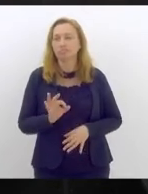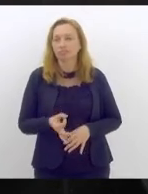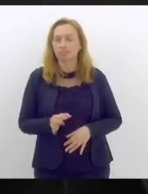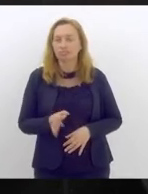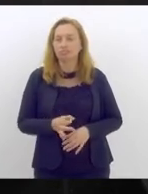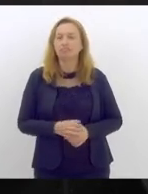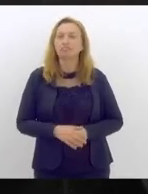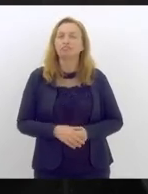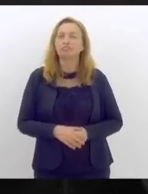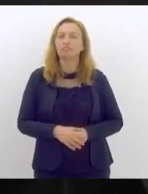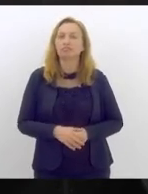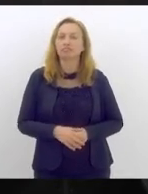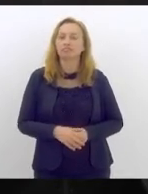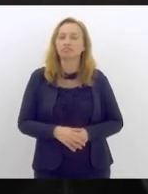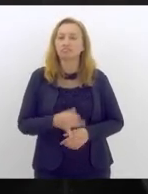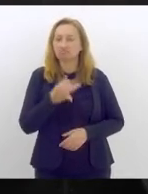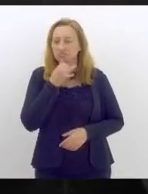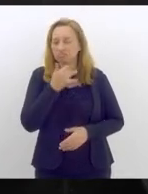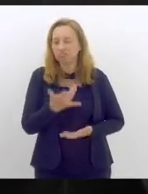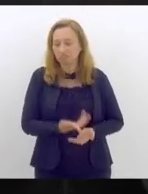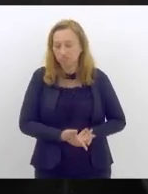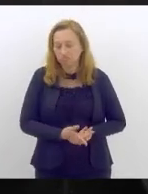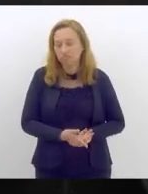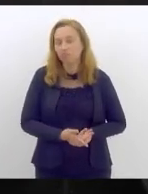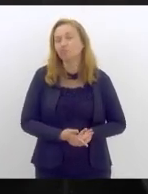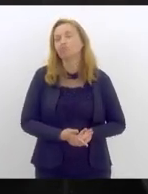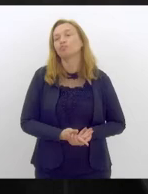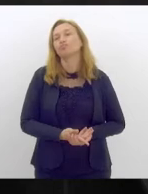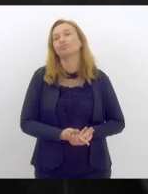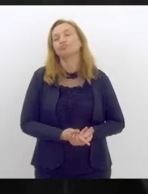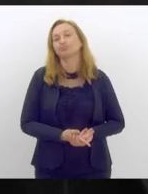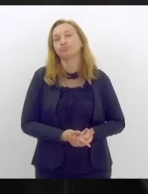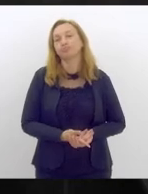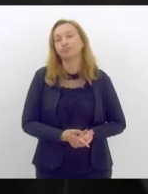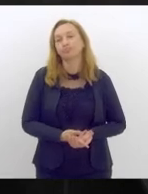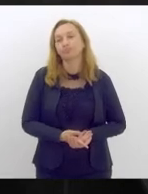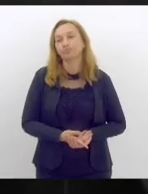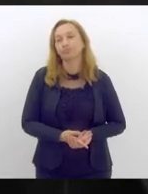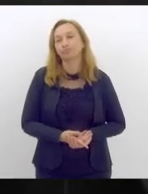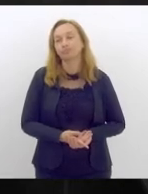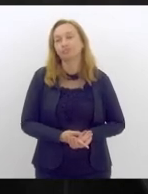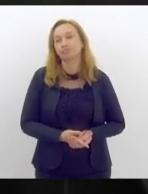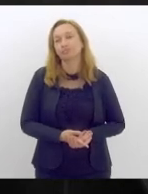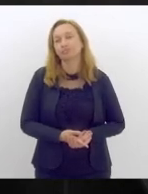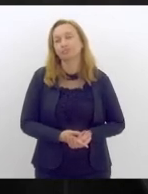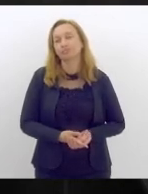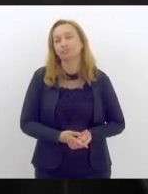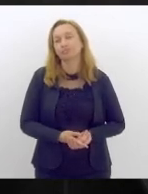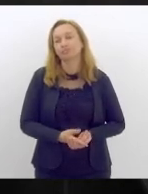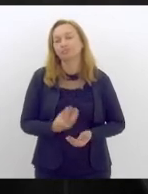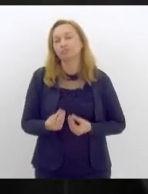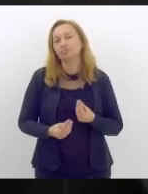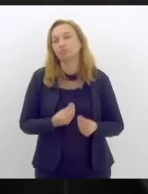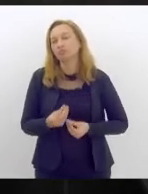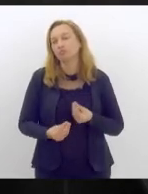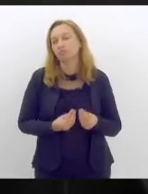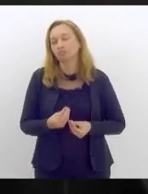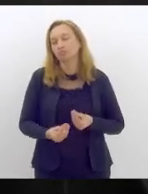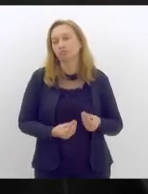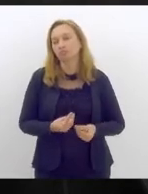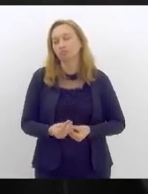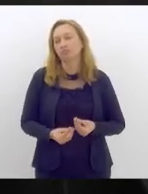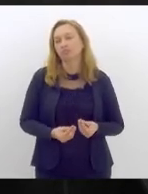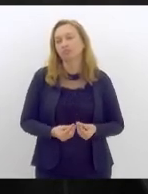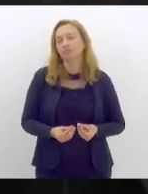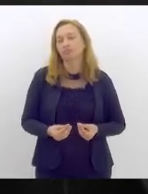contundente indignada absolutamente absolutamente inconformado com a maneira com que a população